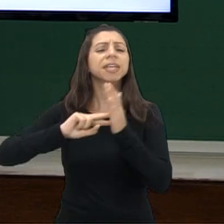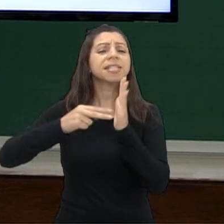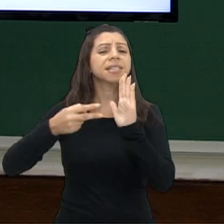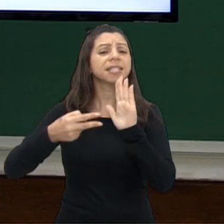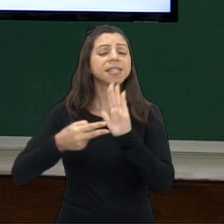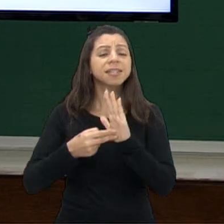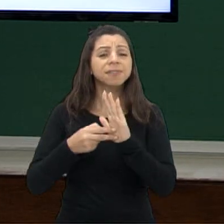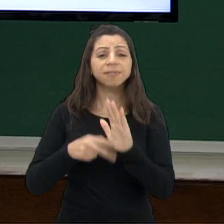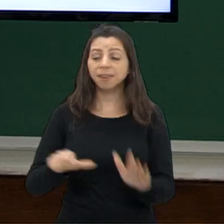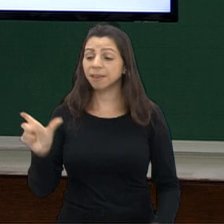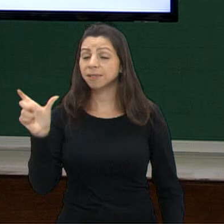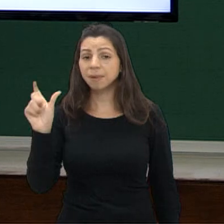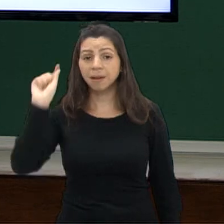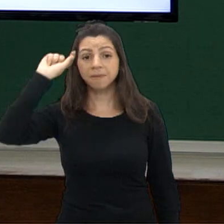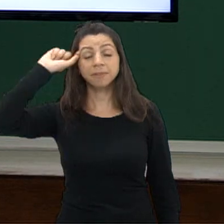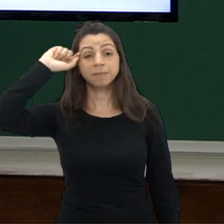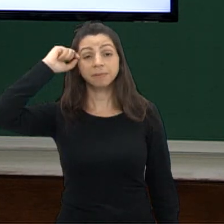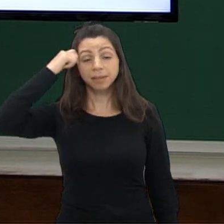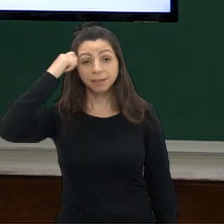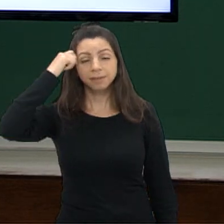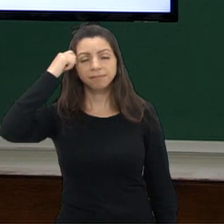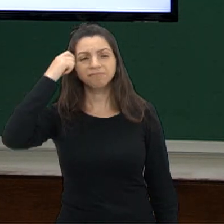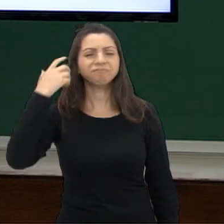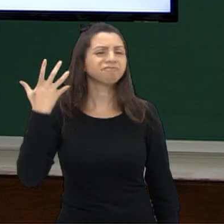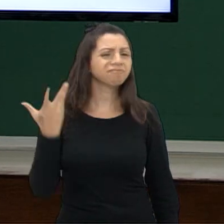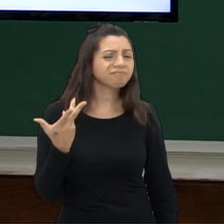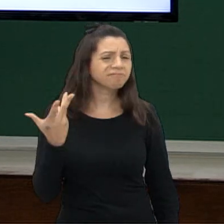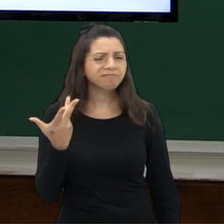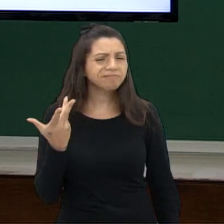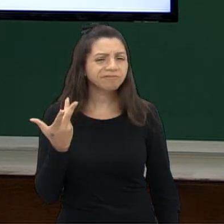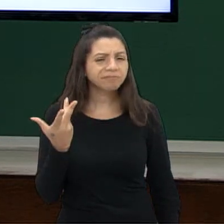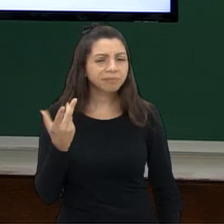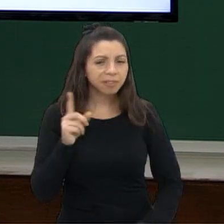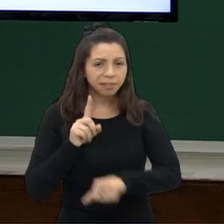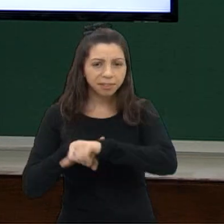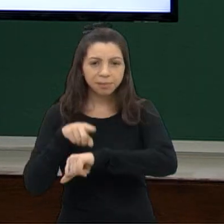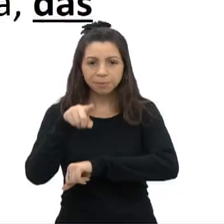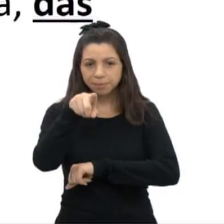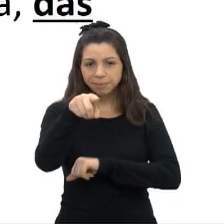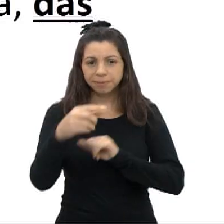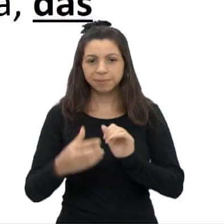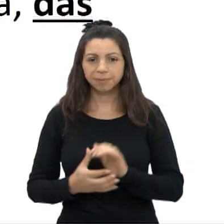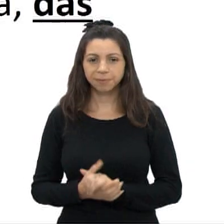quando ele fala uma sensação das naves? Como assim das naves? Tempo para você.